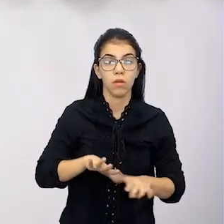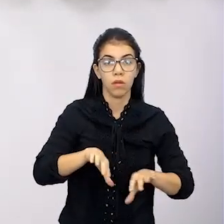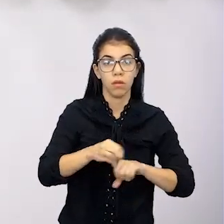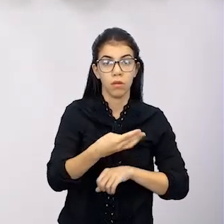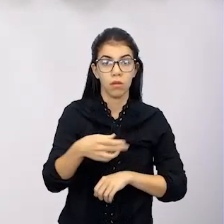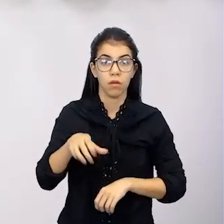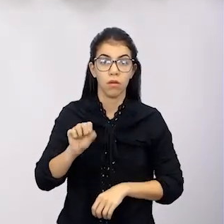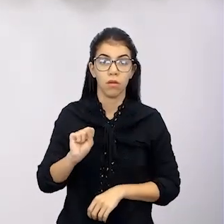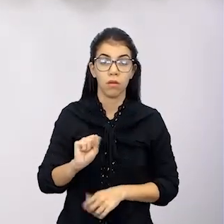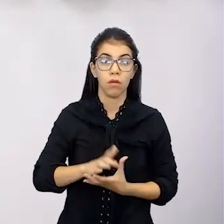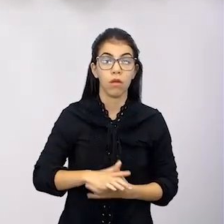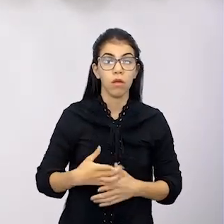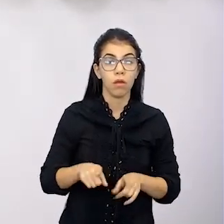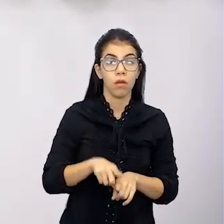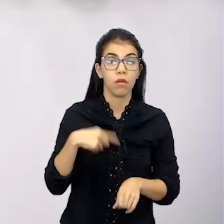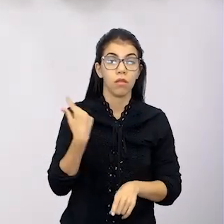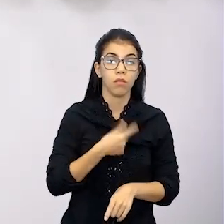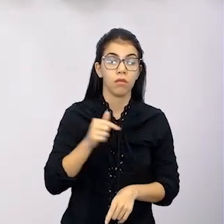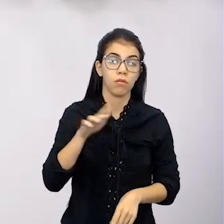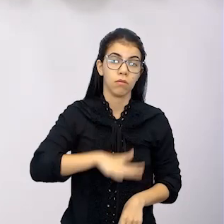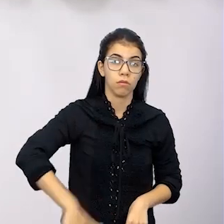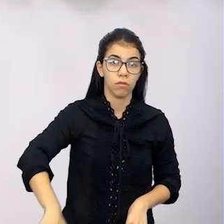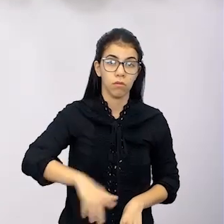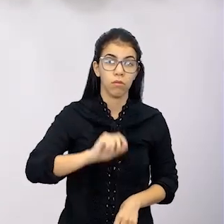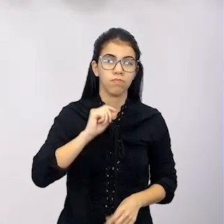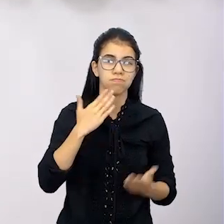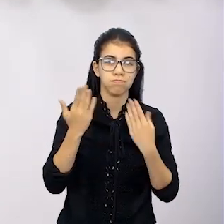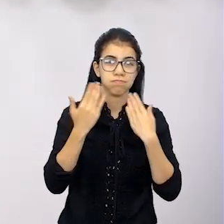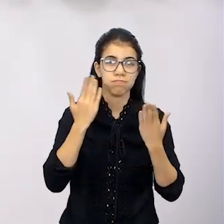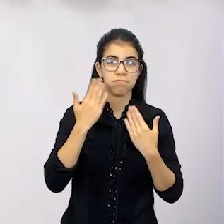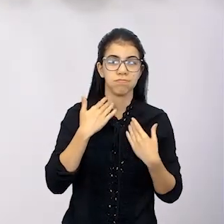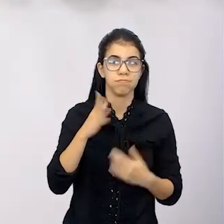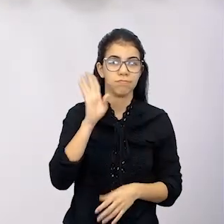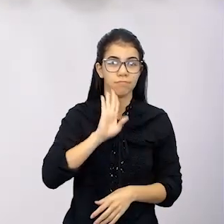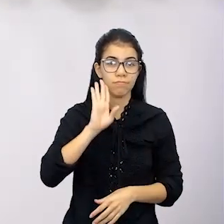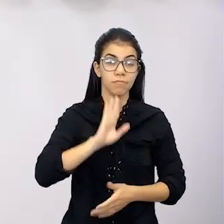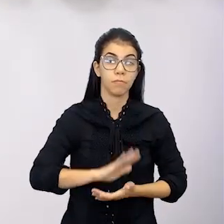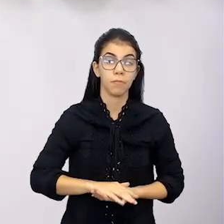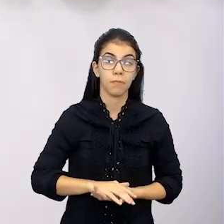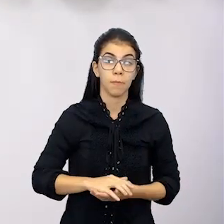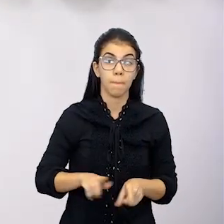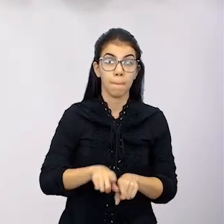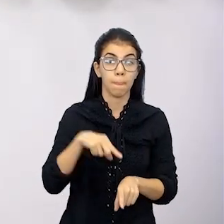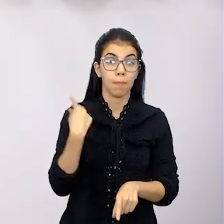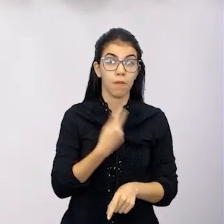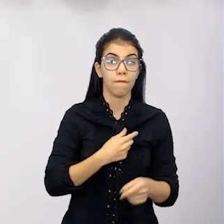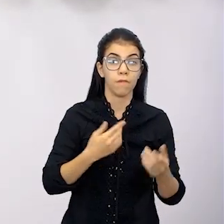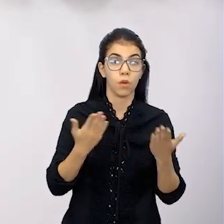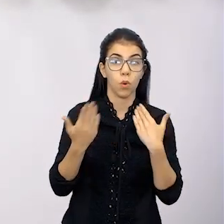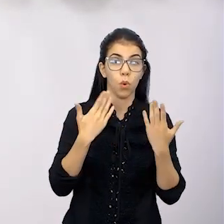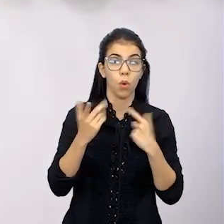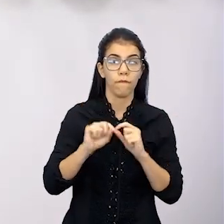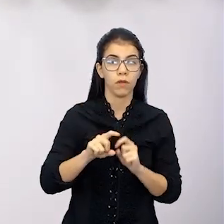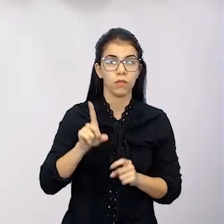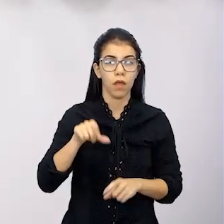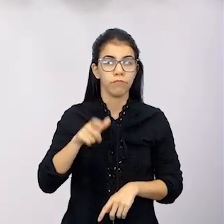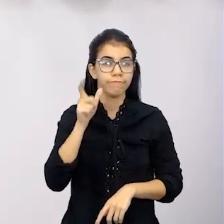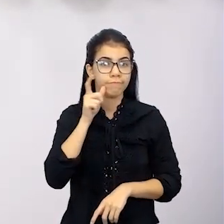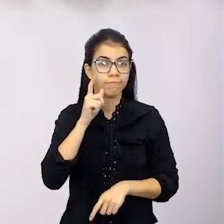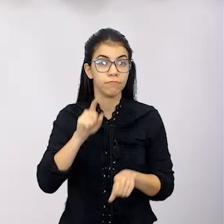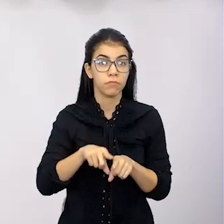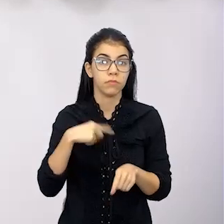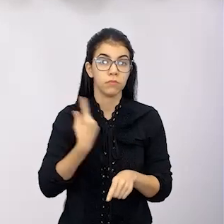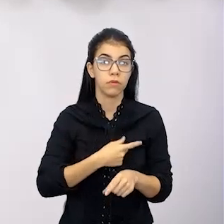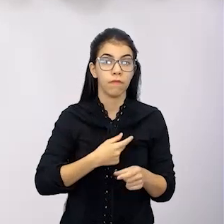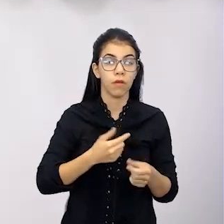formador EFAP e estamos aí para compartilhar esse momento tão gostoso, né? Vamos tratar de um tema muito interessante, né, Cátia? Como você falou, nós